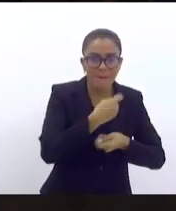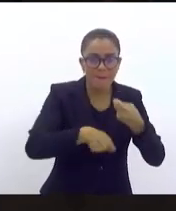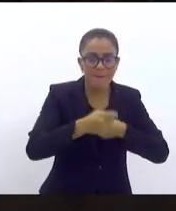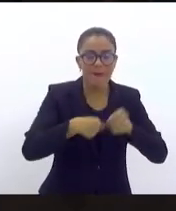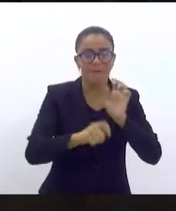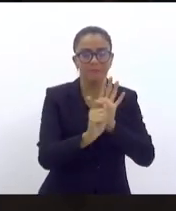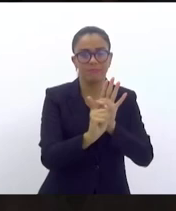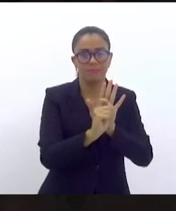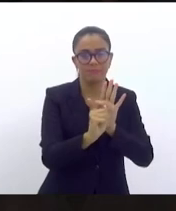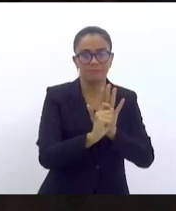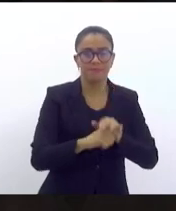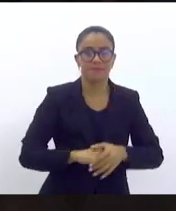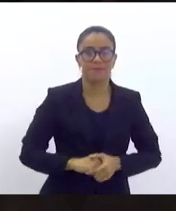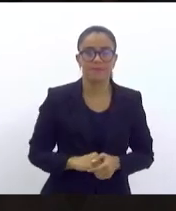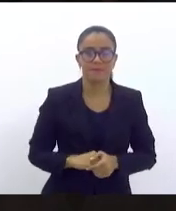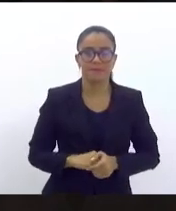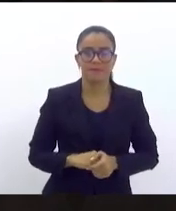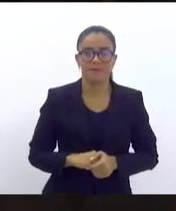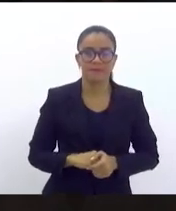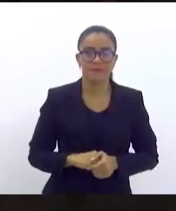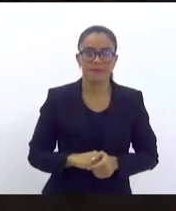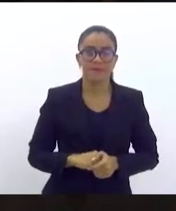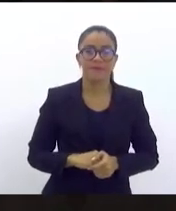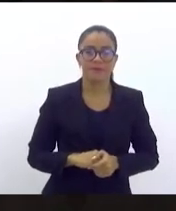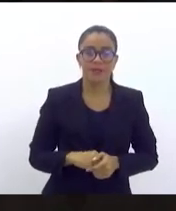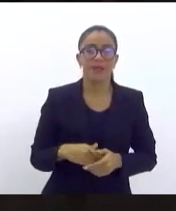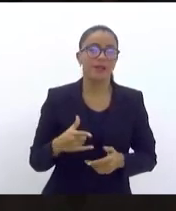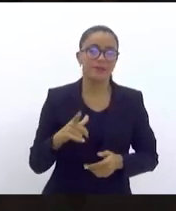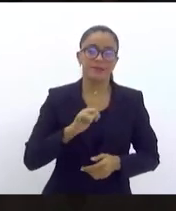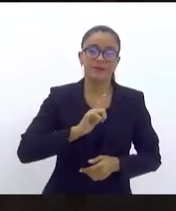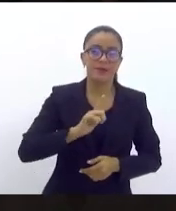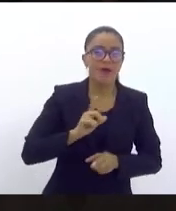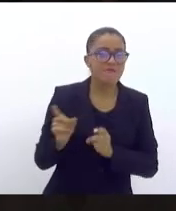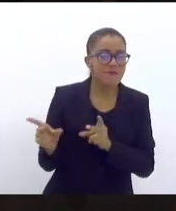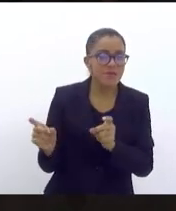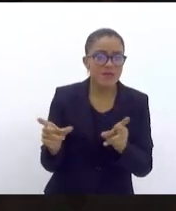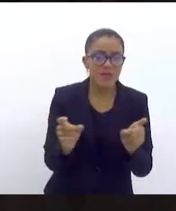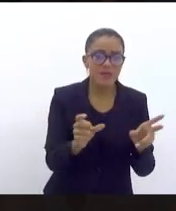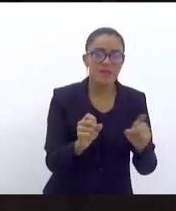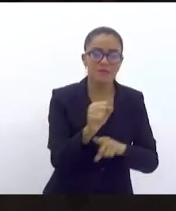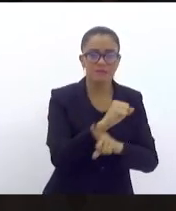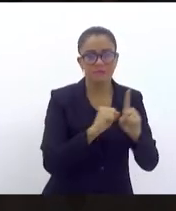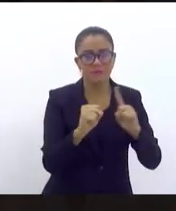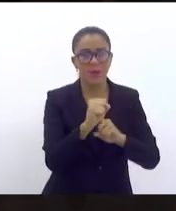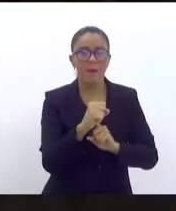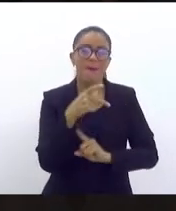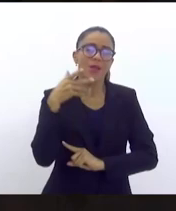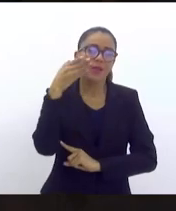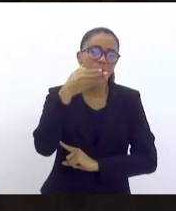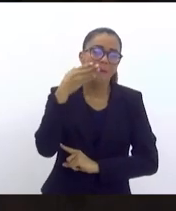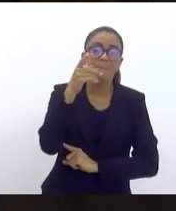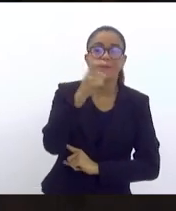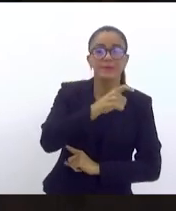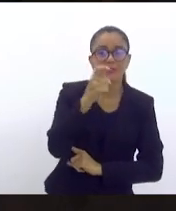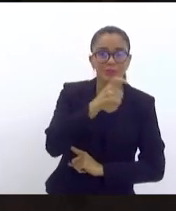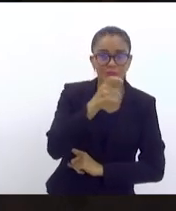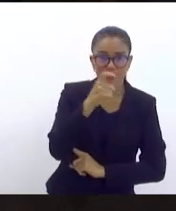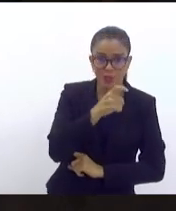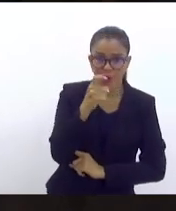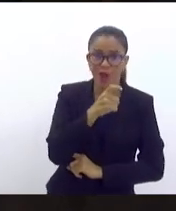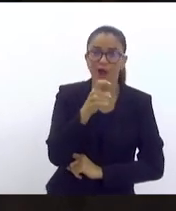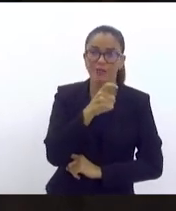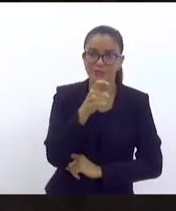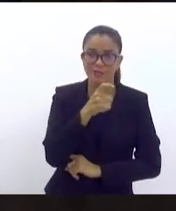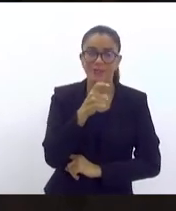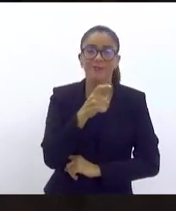é preciso que essa comissão em frente também algo que está sendo vendido para a sociedade com uma narrativa mentirosa e ardilosa